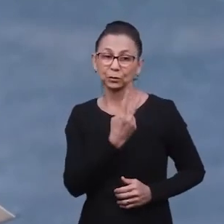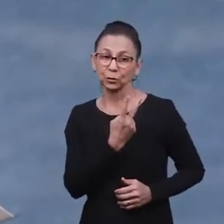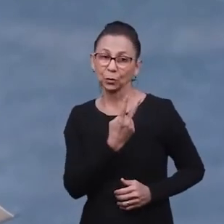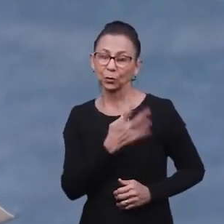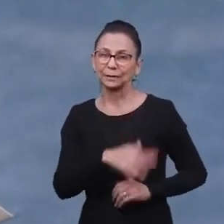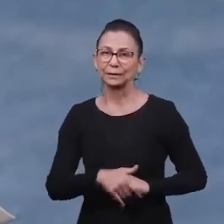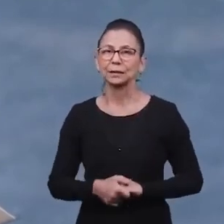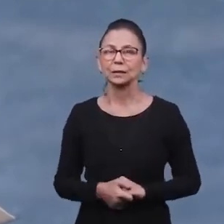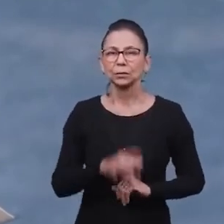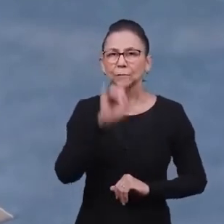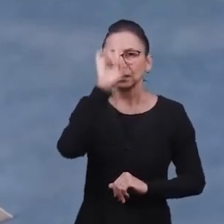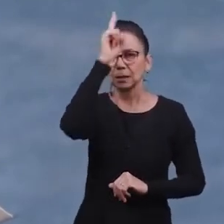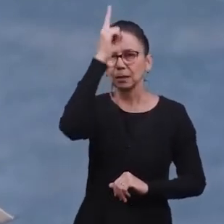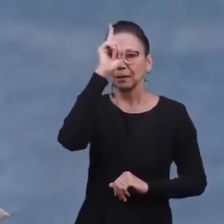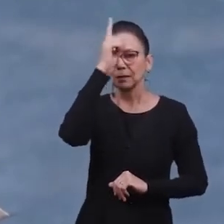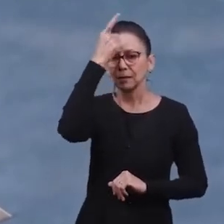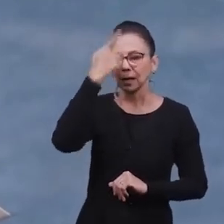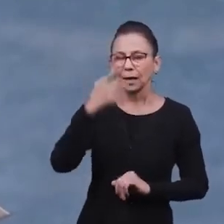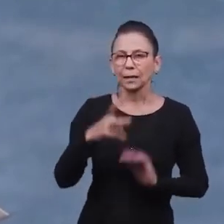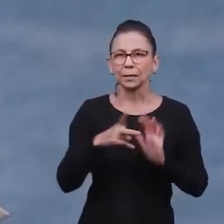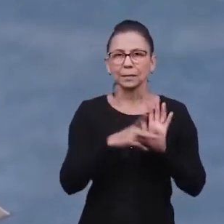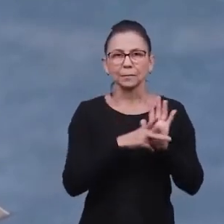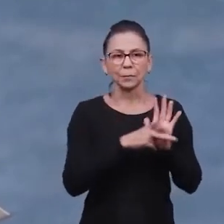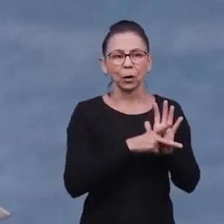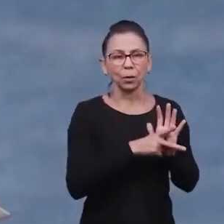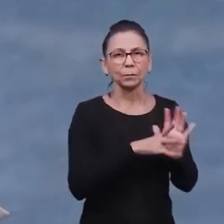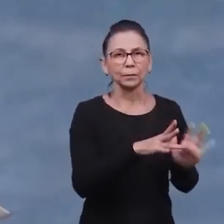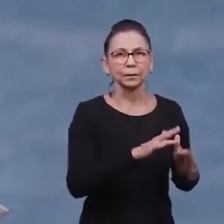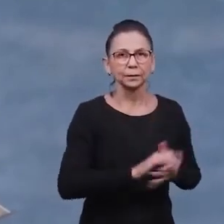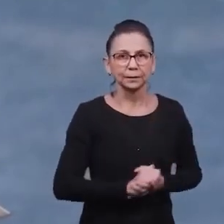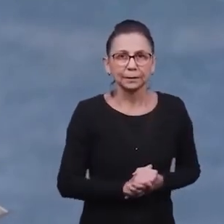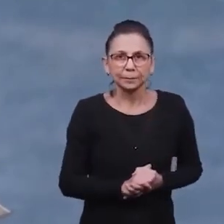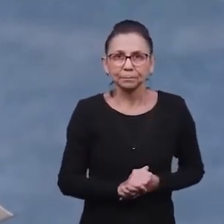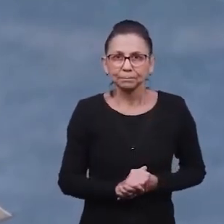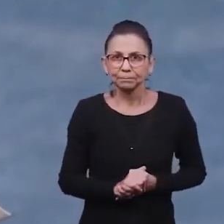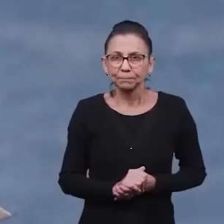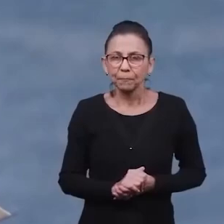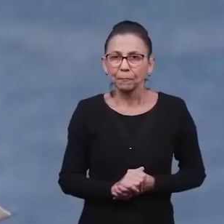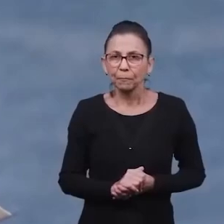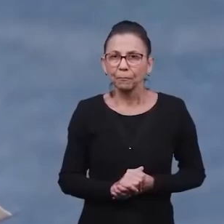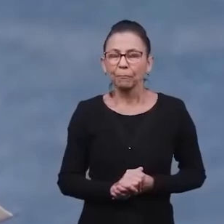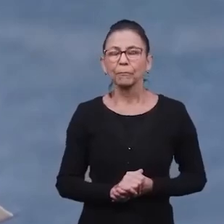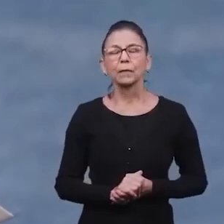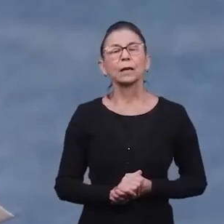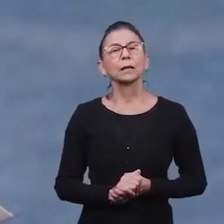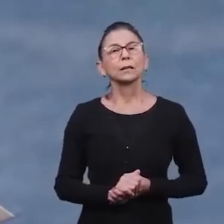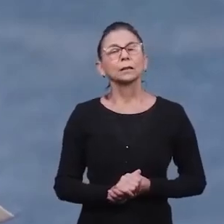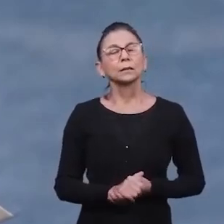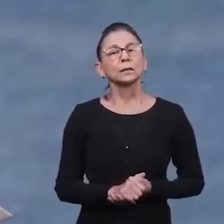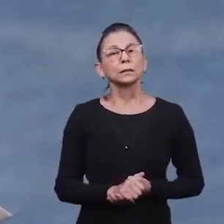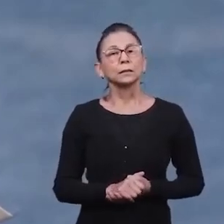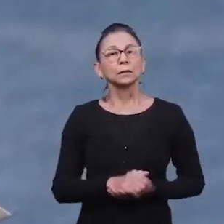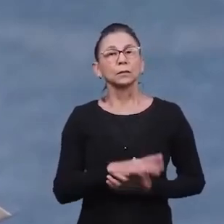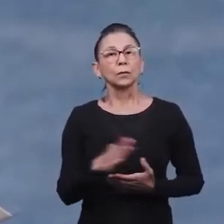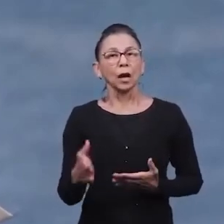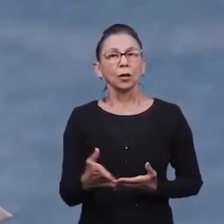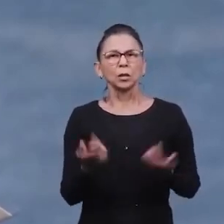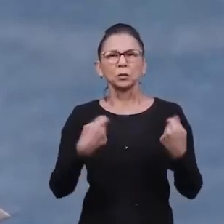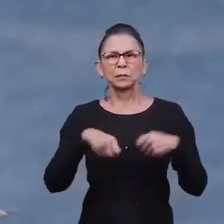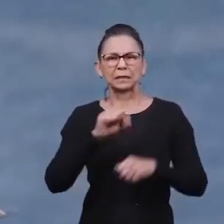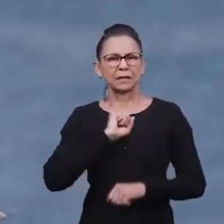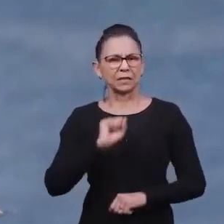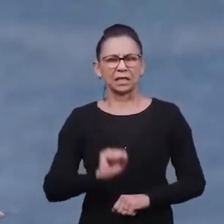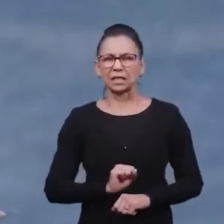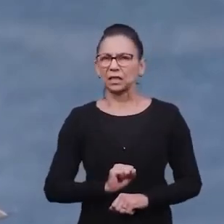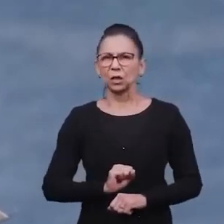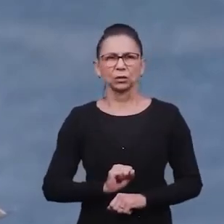toda a liturgia, segundo o coração dele, estabeleceu como sacerdote o mais baixo do povo. Então, e esse feito tornou-se